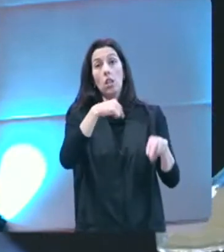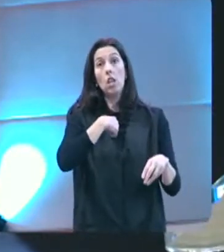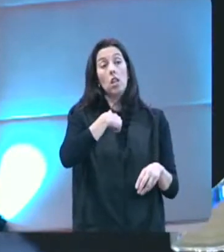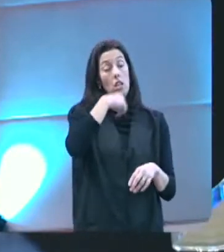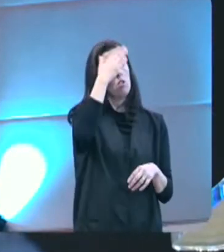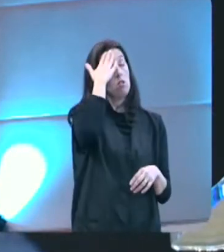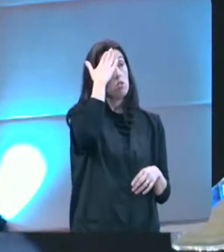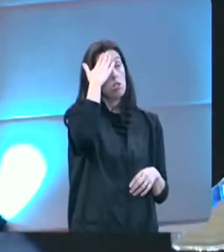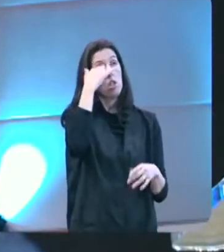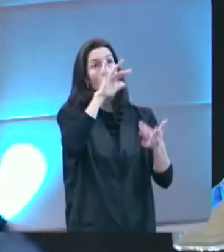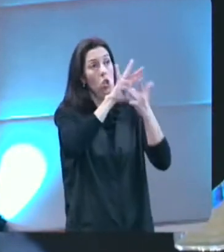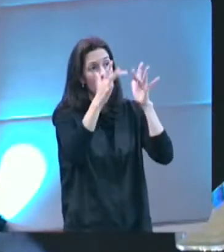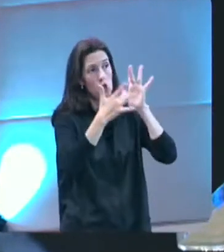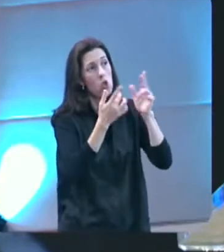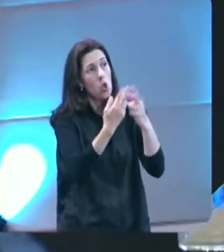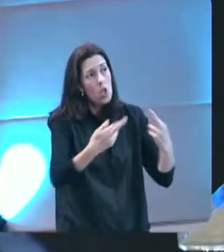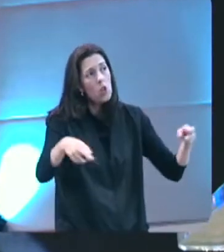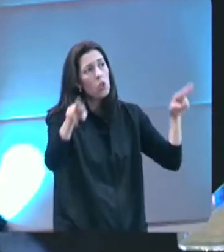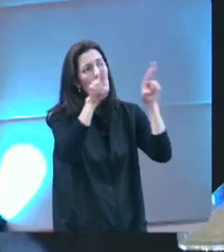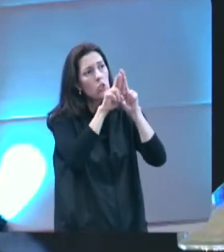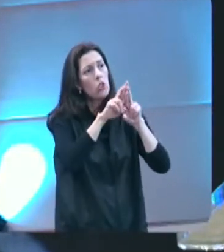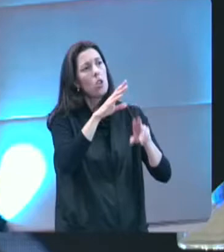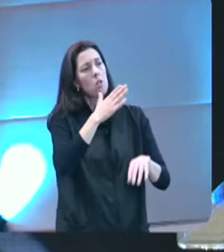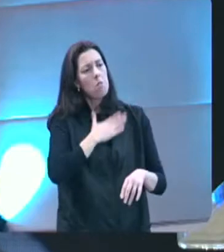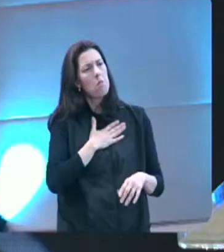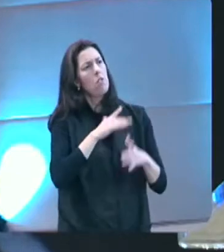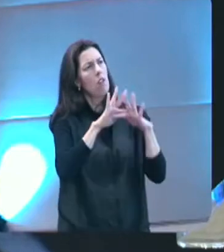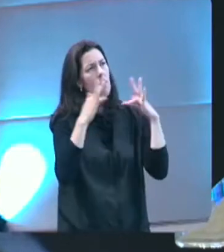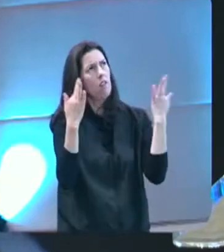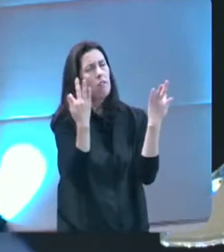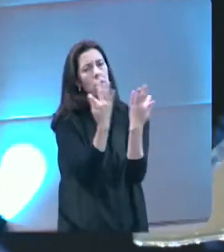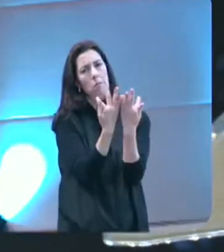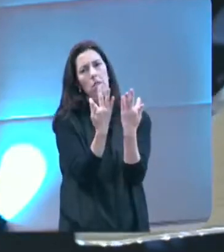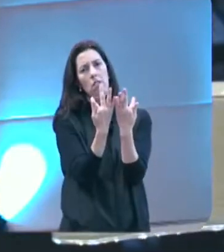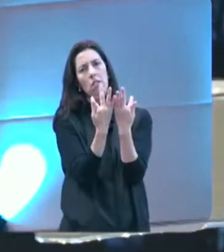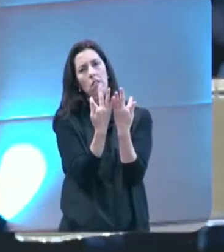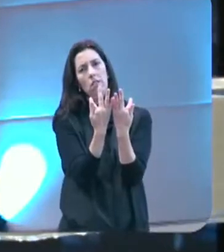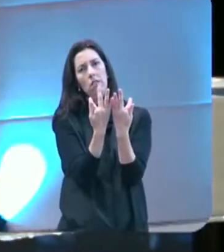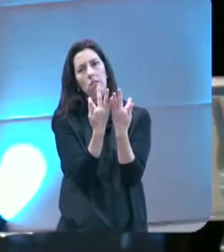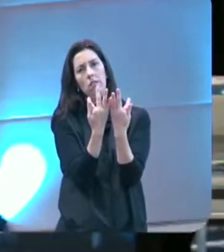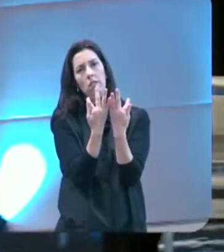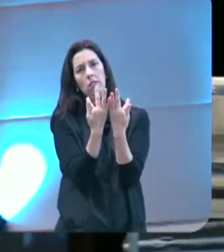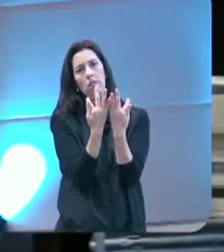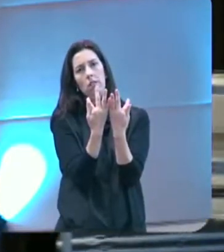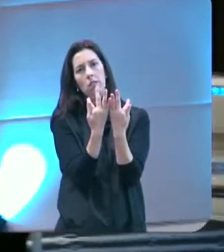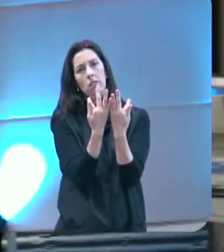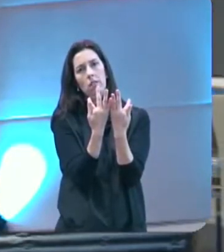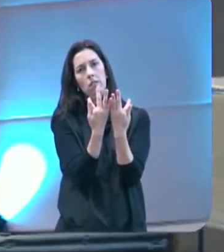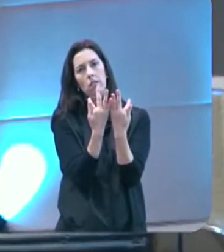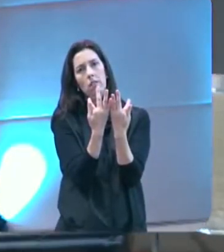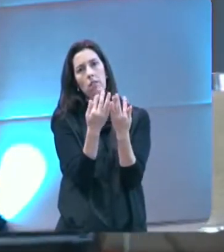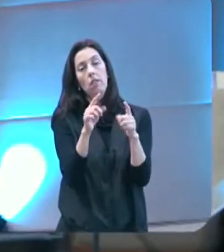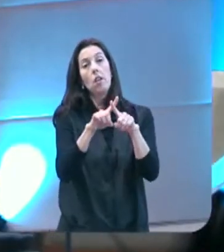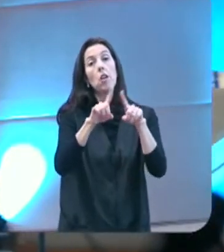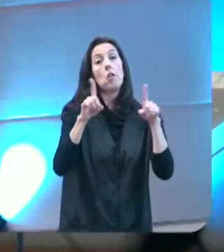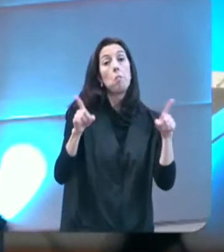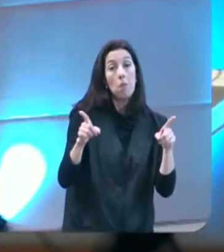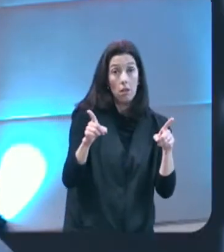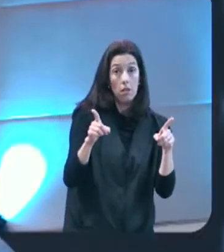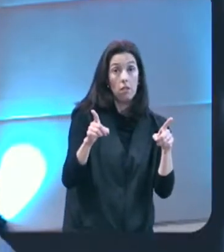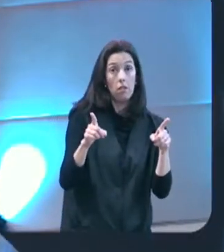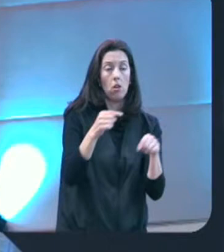fez o milagre de reconstruir o seu lar. Mas ela preferiu a sua